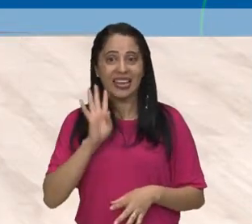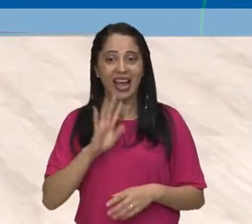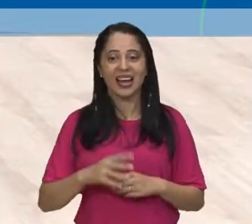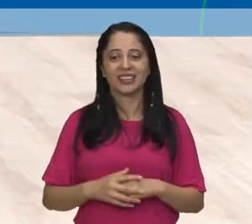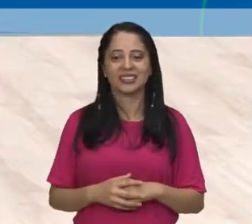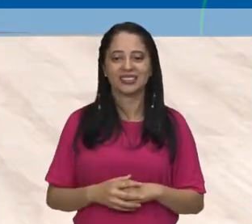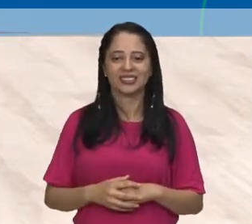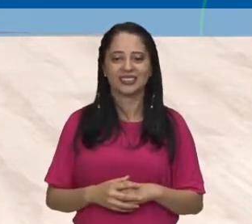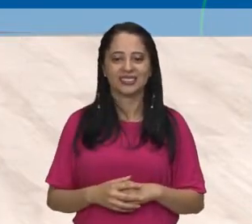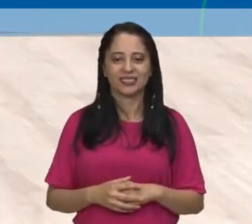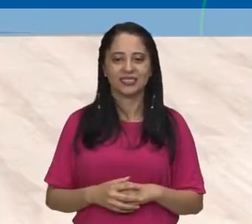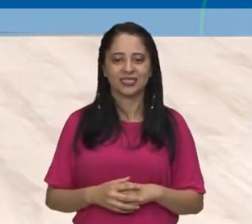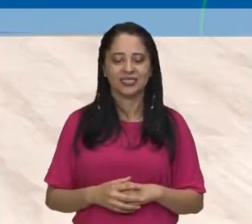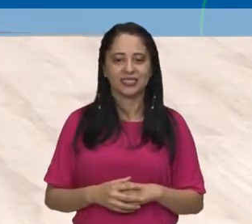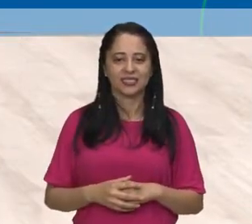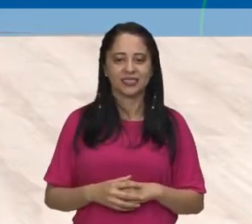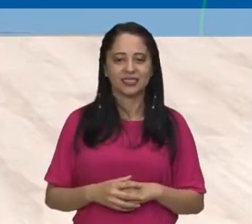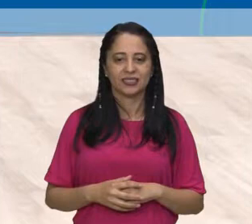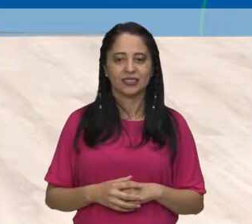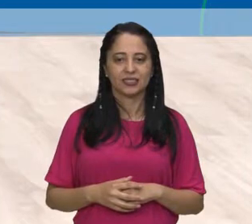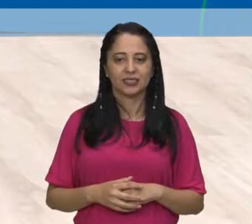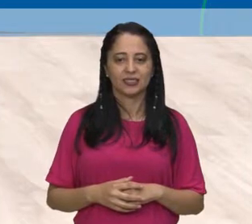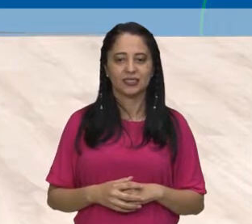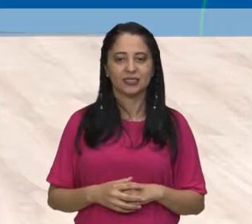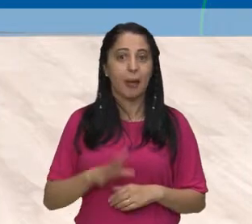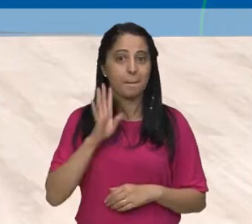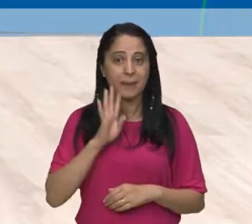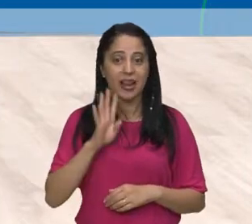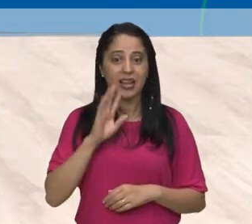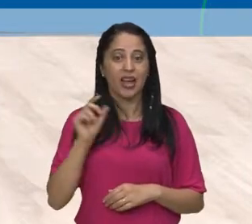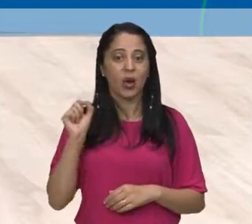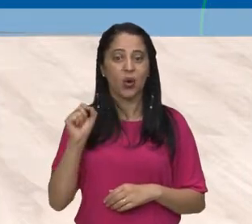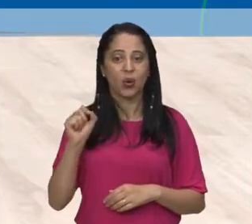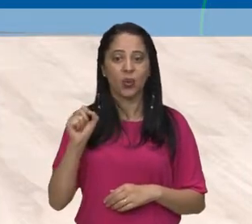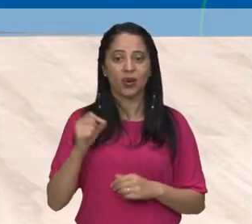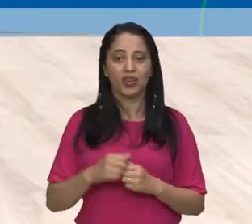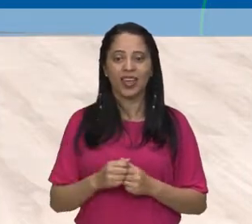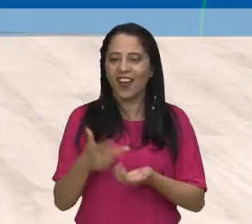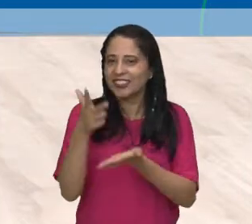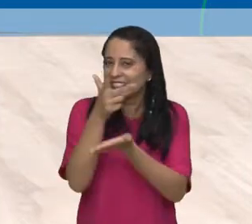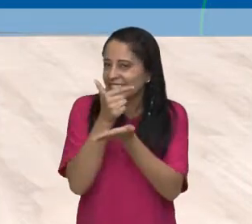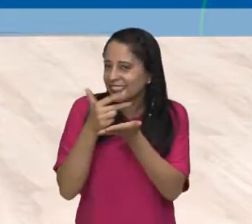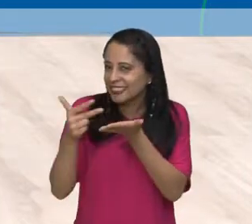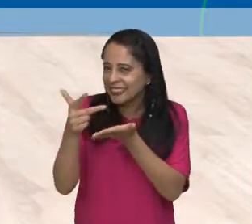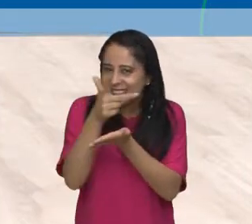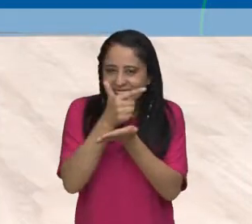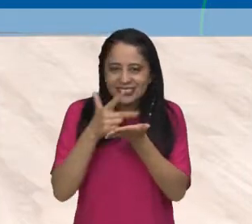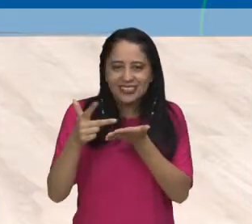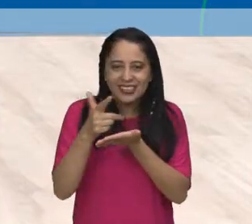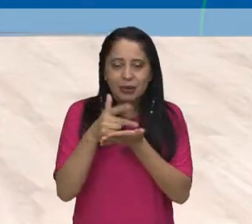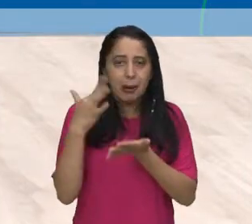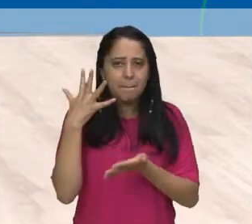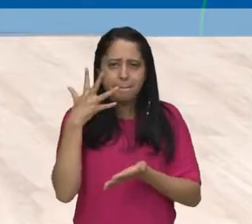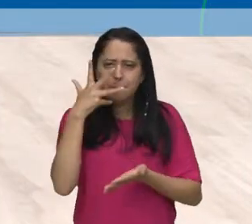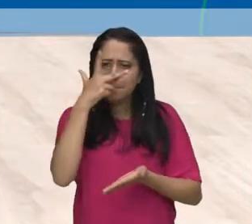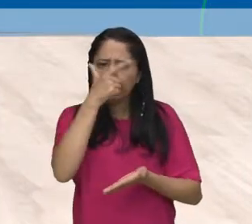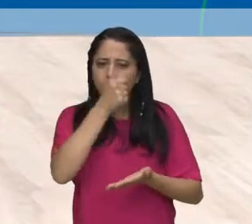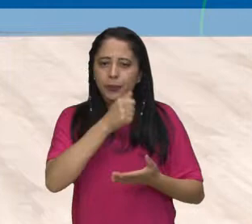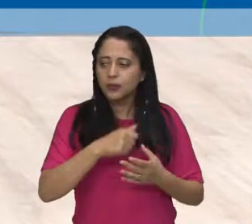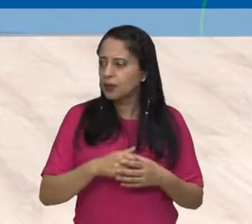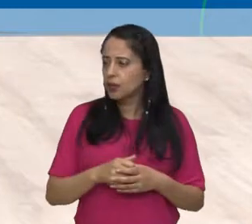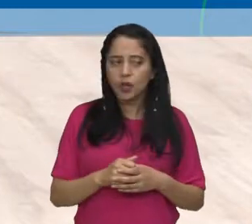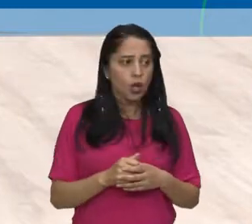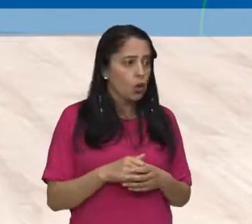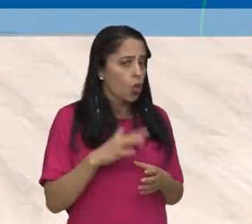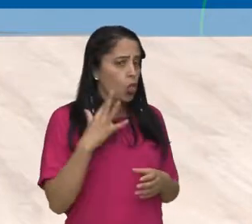essa caixa aqui, tá bom? Muito obrigada. O próximo passo é o mais legal, é decorar. Olha só que bonito que ficou, que não é? Que lindo